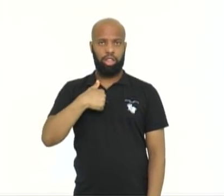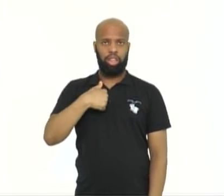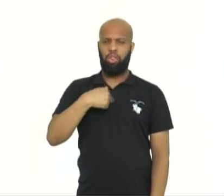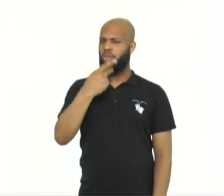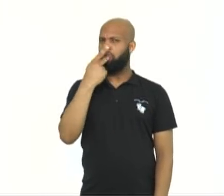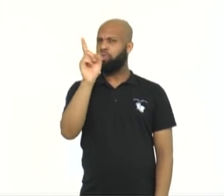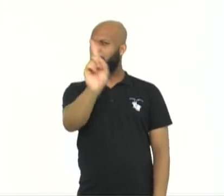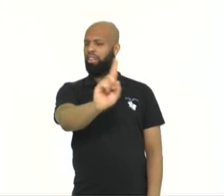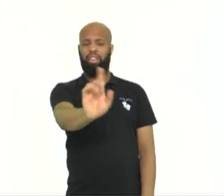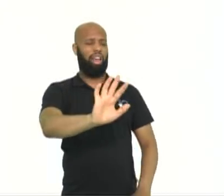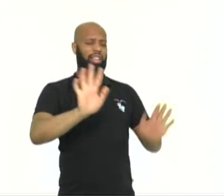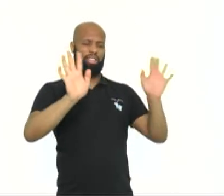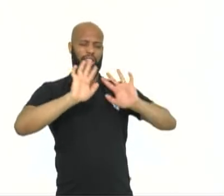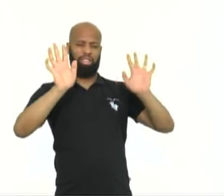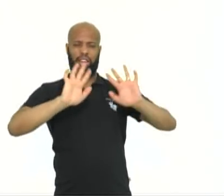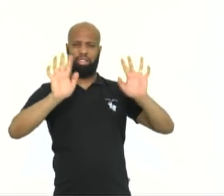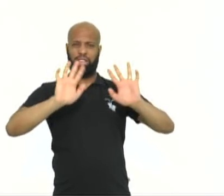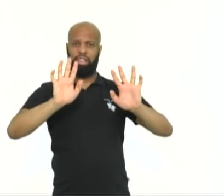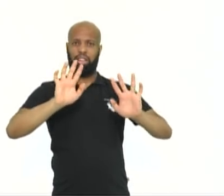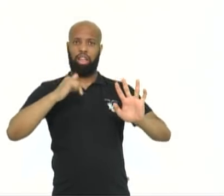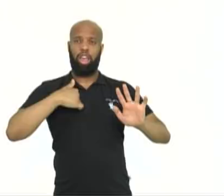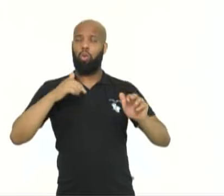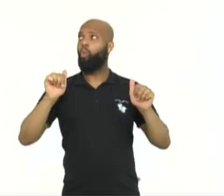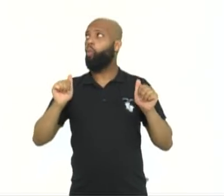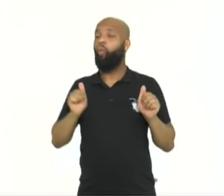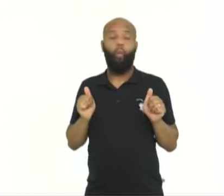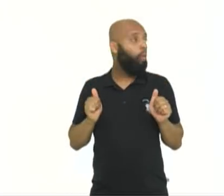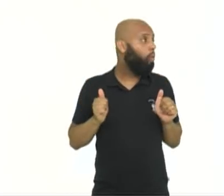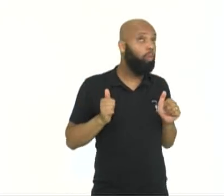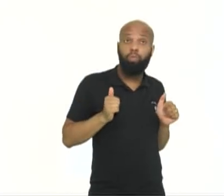não afirmo nada. Sou neutro.